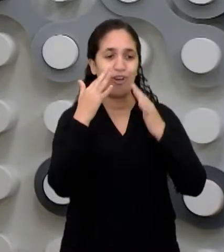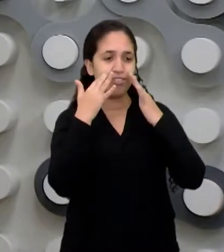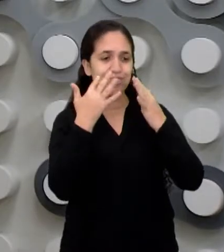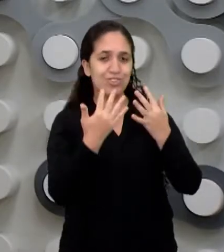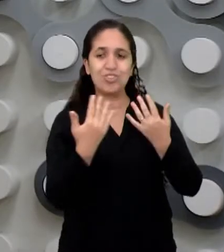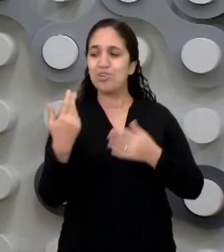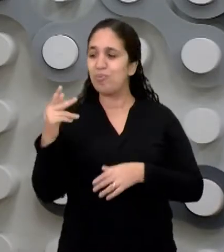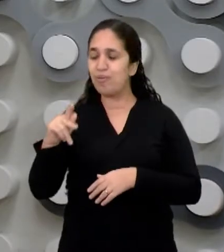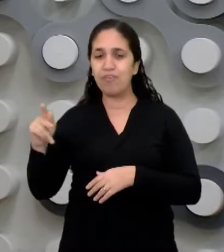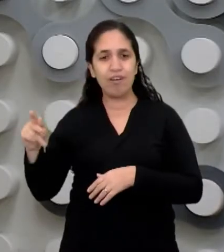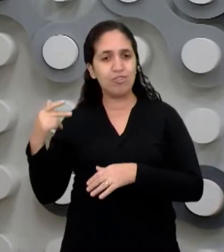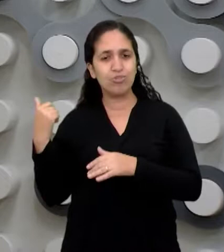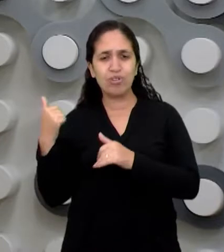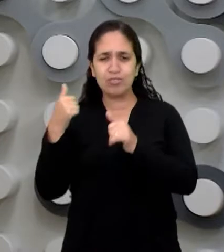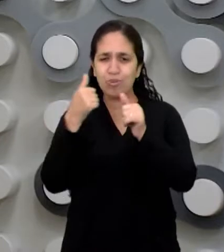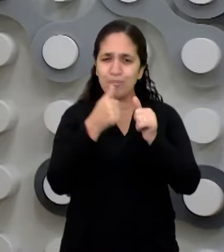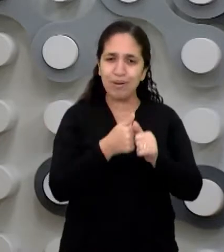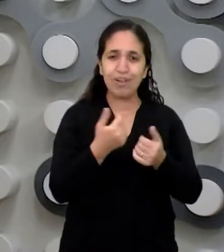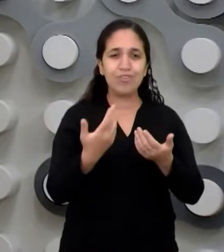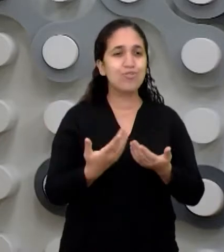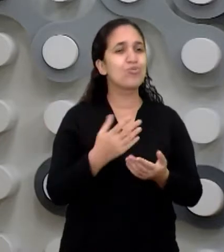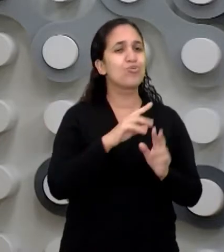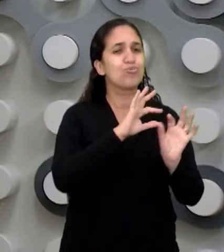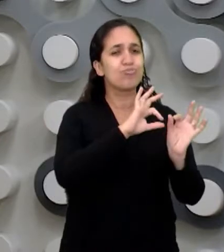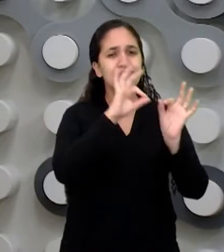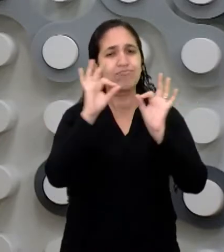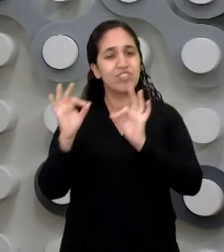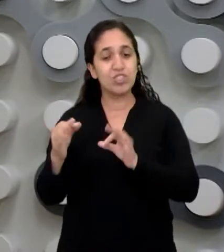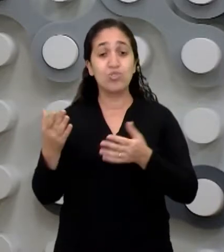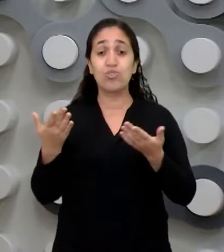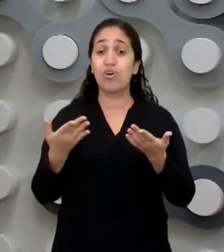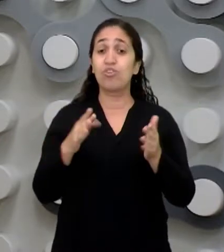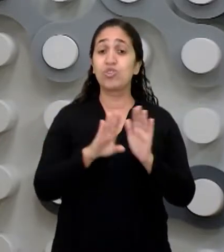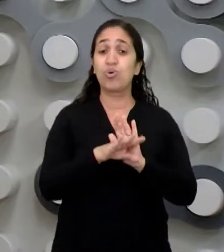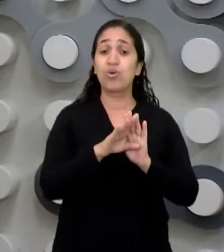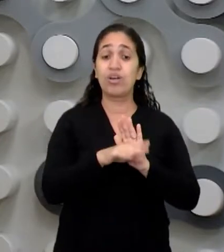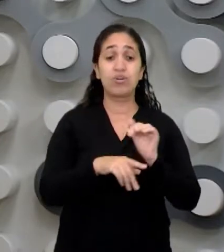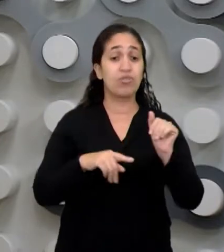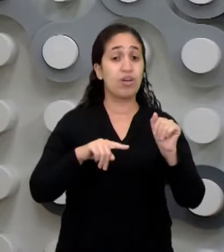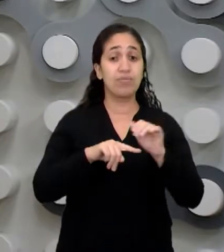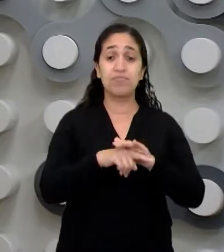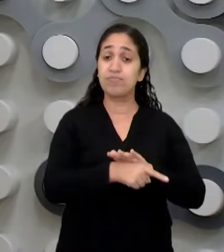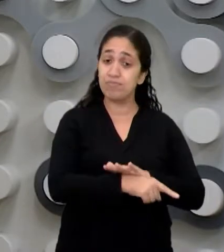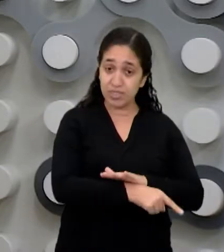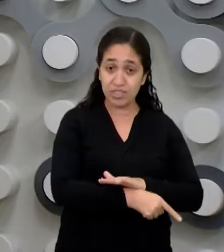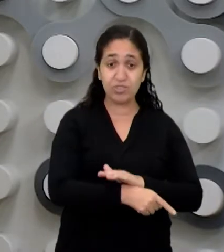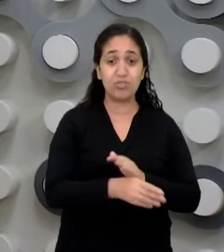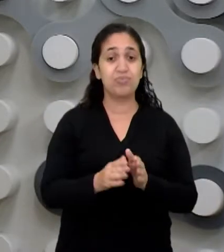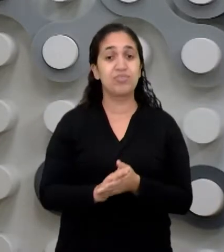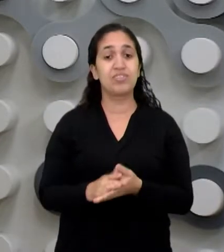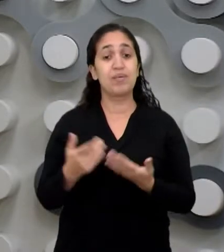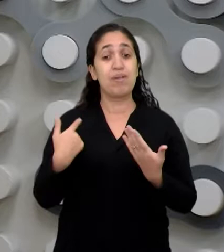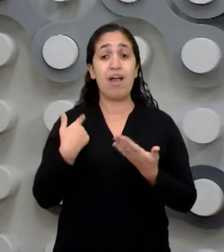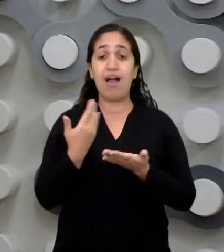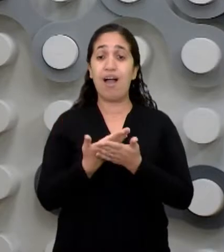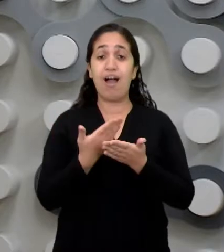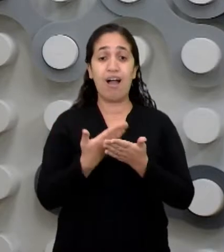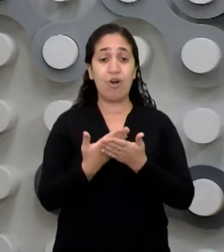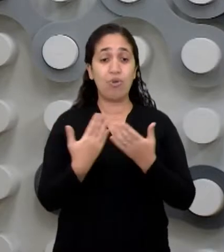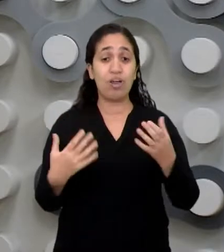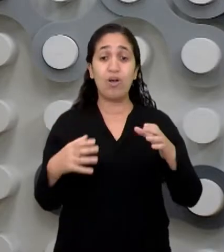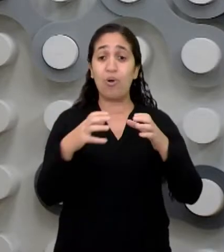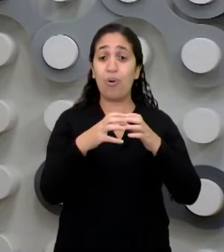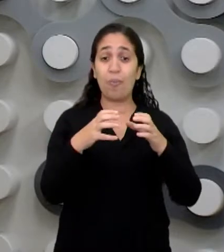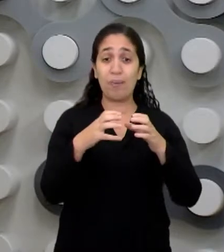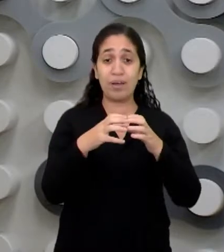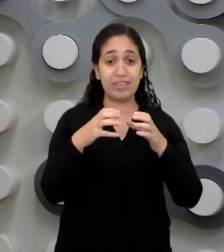né, aqueles que acompanham os nossos vídeos. O aprofundamento curricular é o hashtag Se Liga na Mídia e a minha aula é do componente Laboratório de